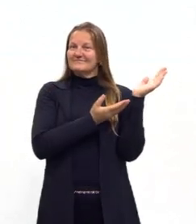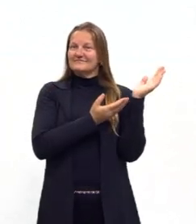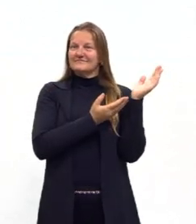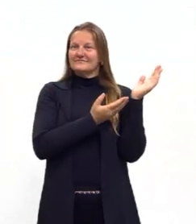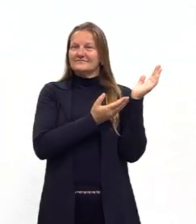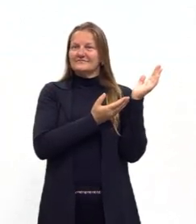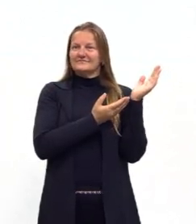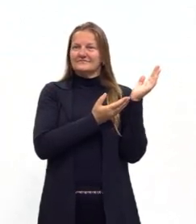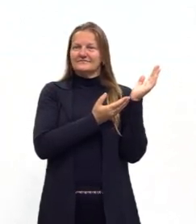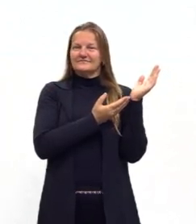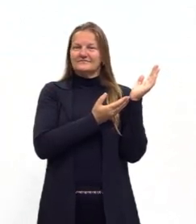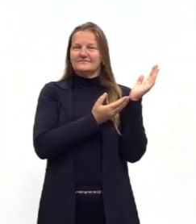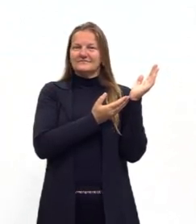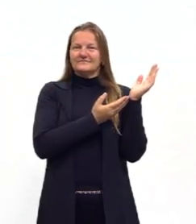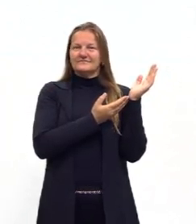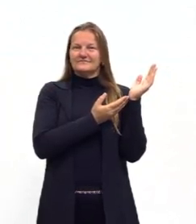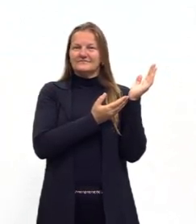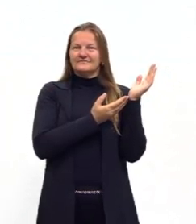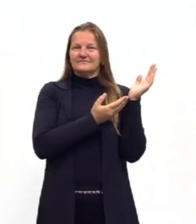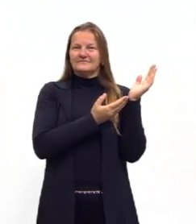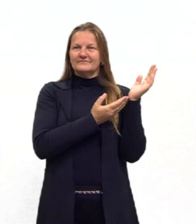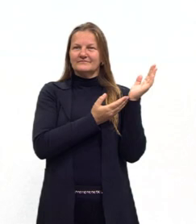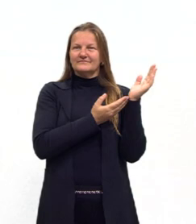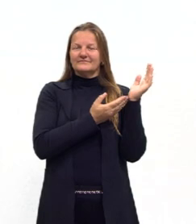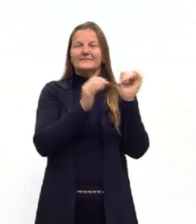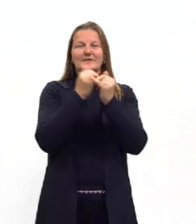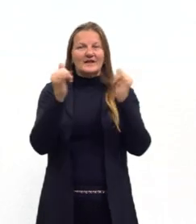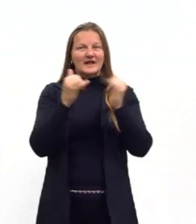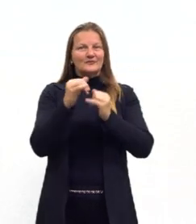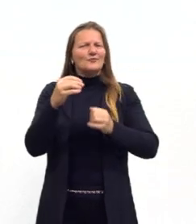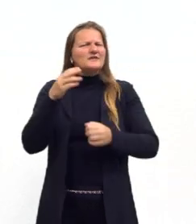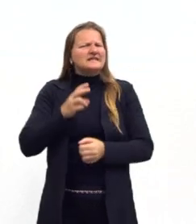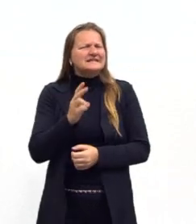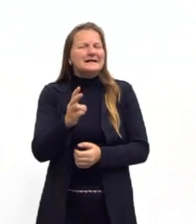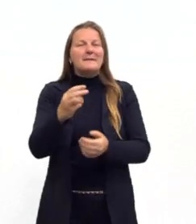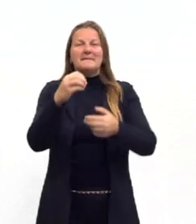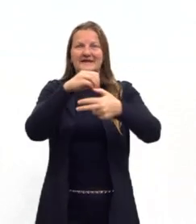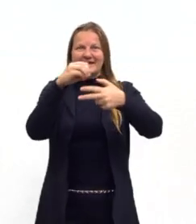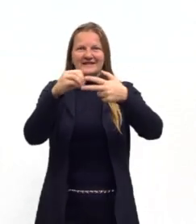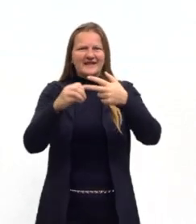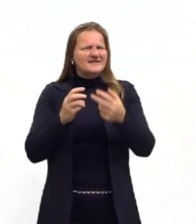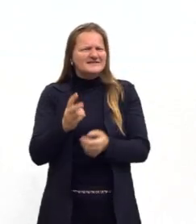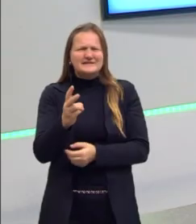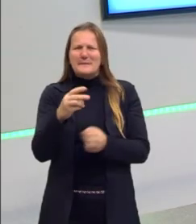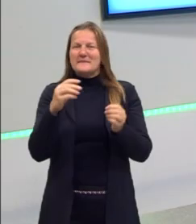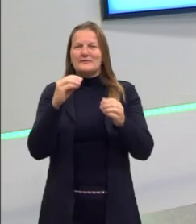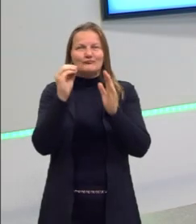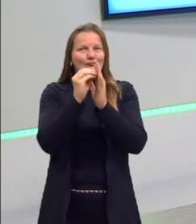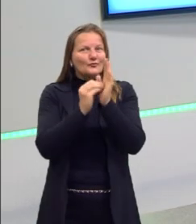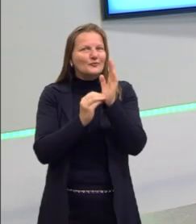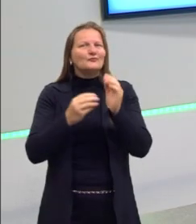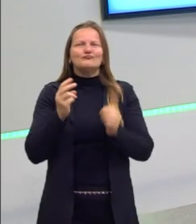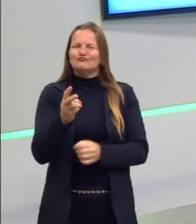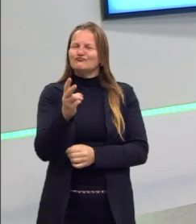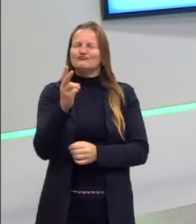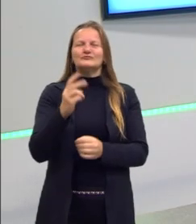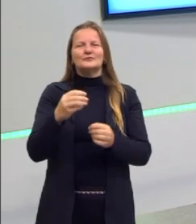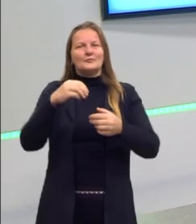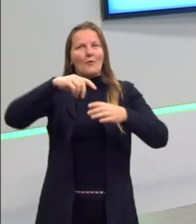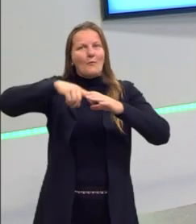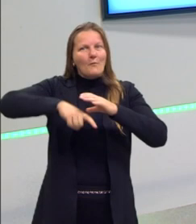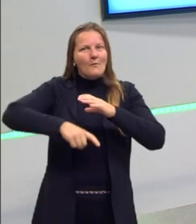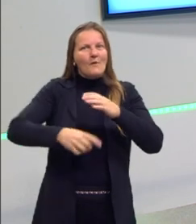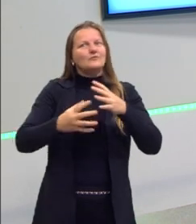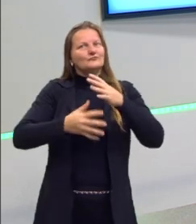mais frequentes do Enem né todo ano a gente tem várias questões aí algumas mais complexas outras mais simples